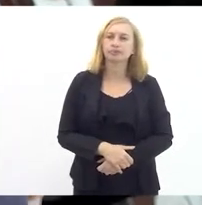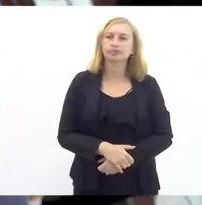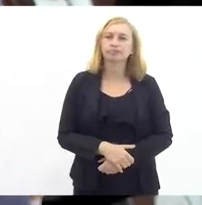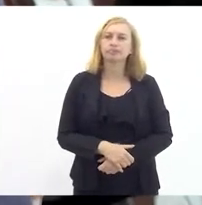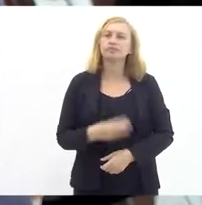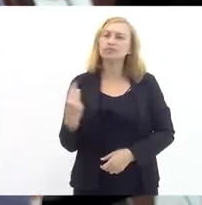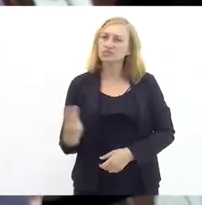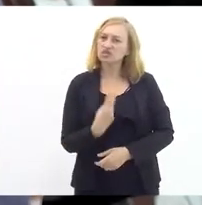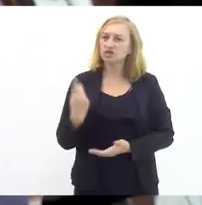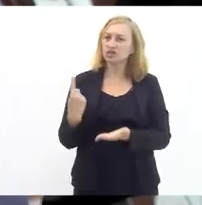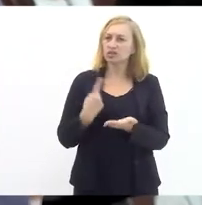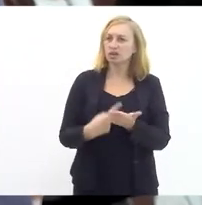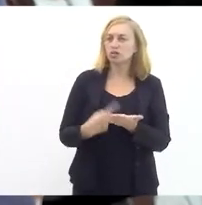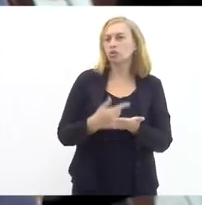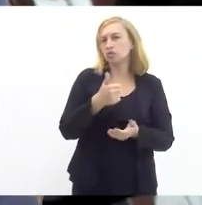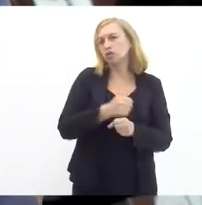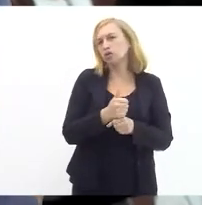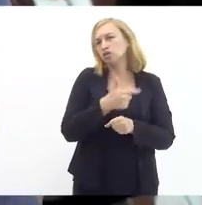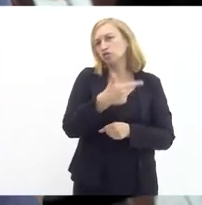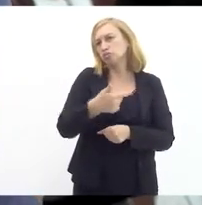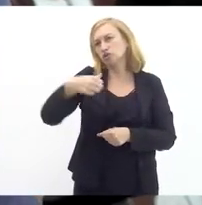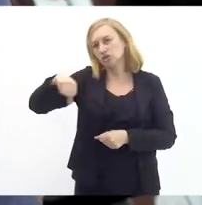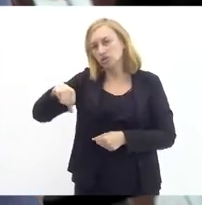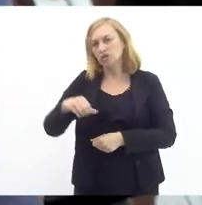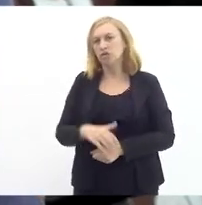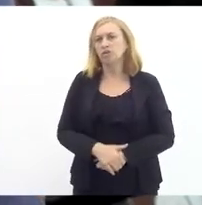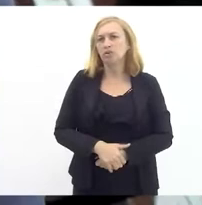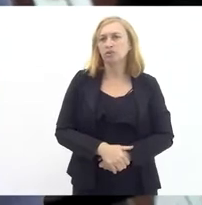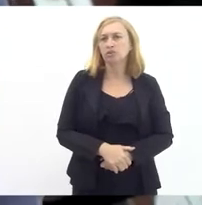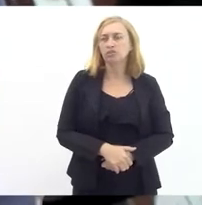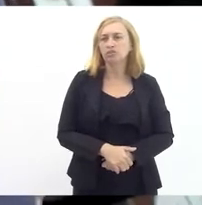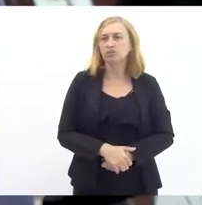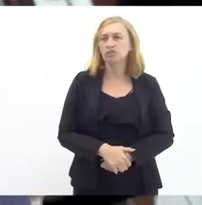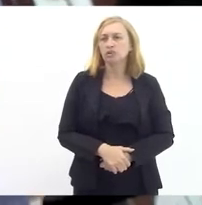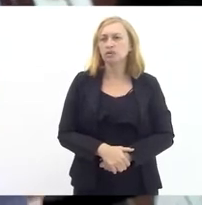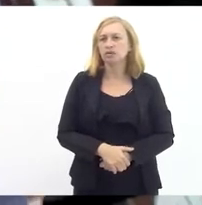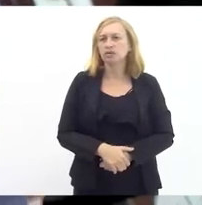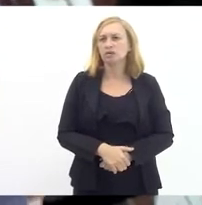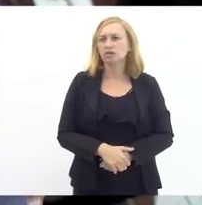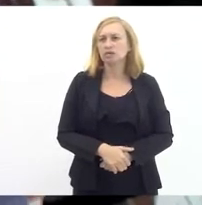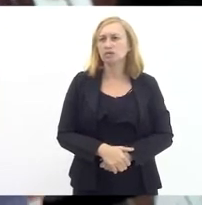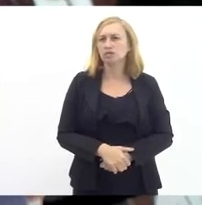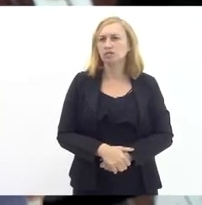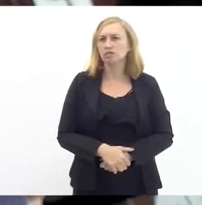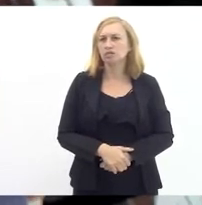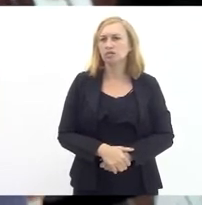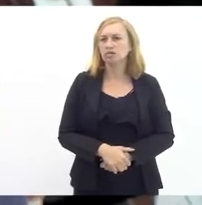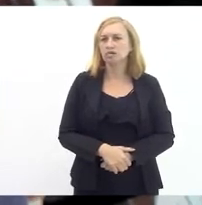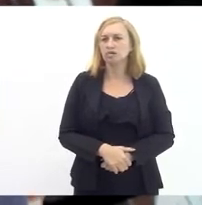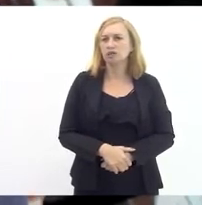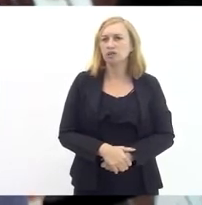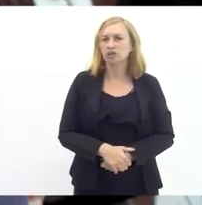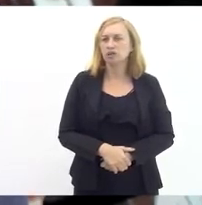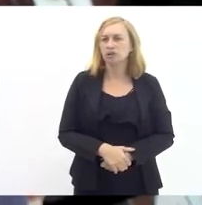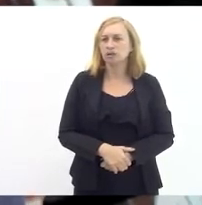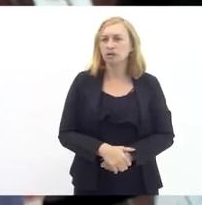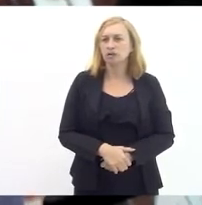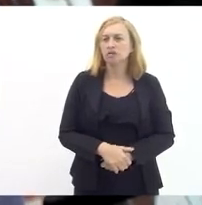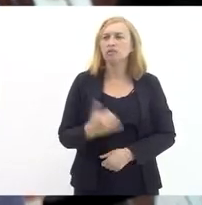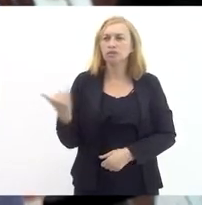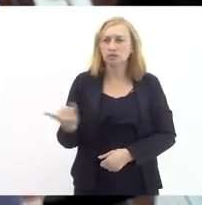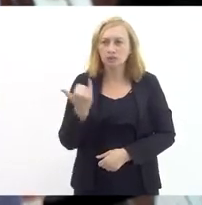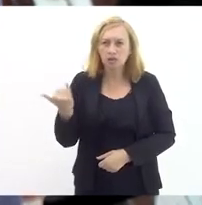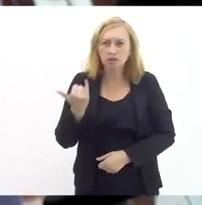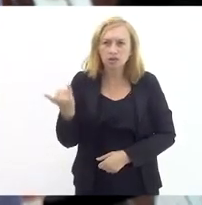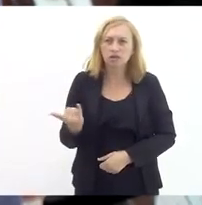Esse acordo foi em 2019. E, no âmbito desse acordo, as adequações necessárias que são